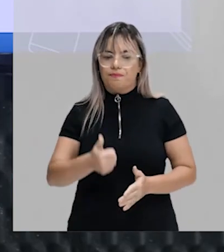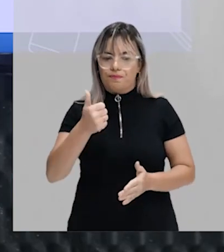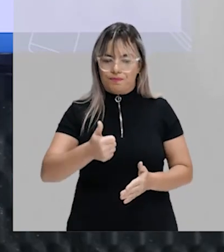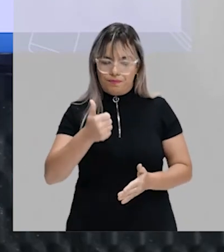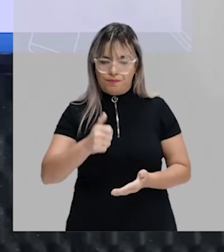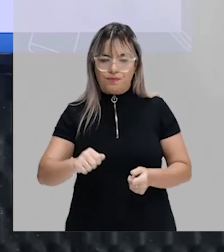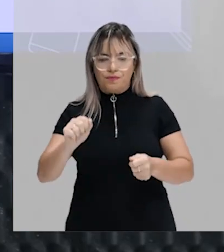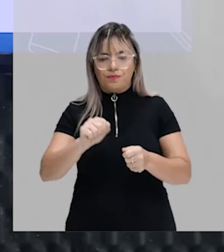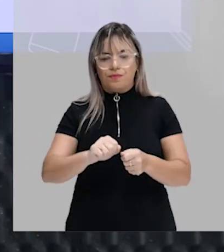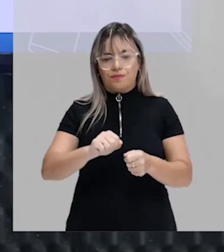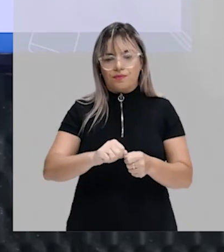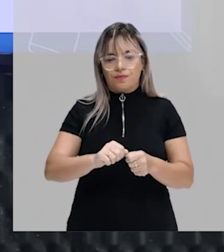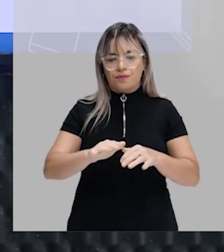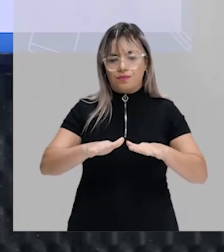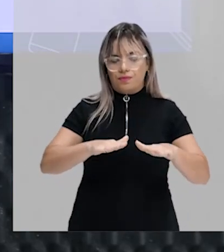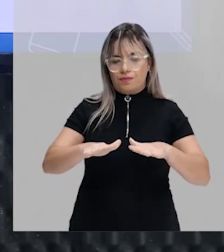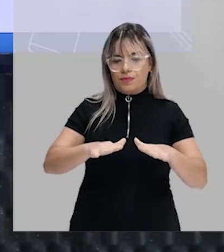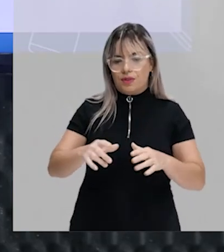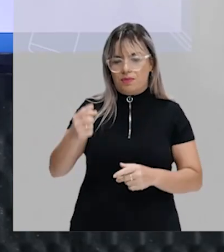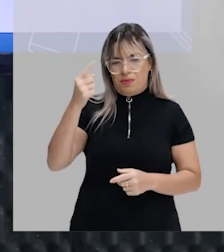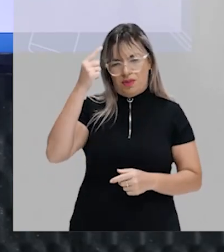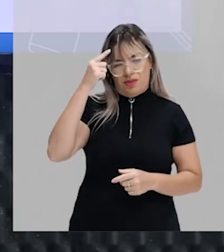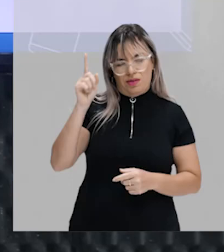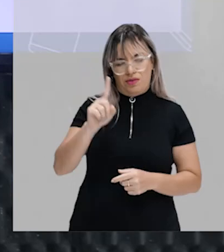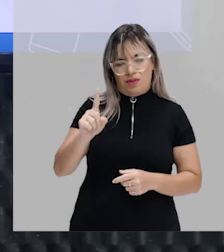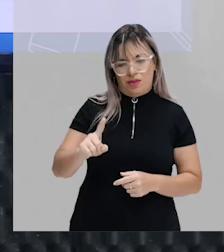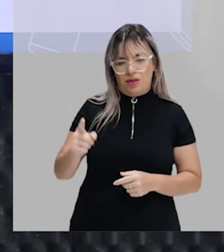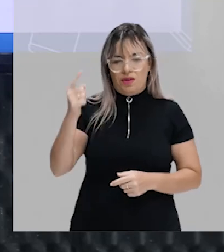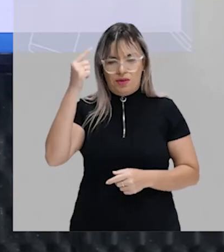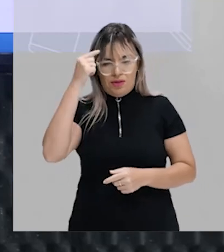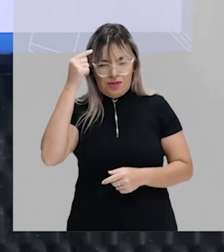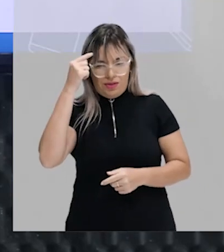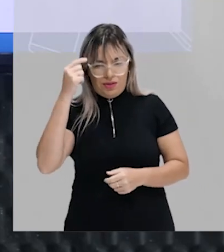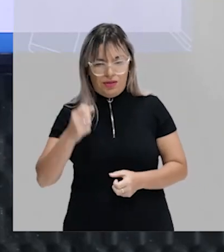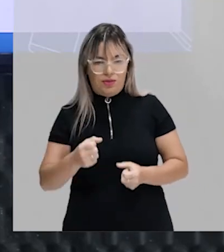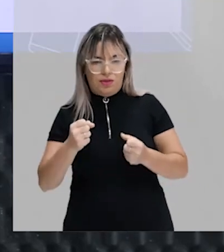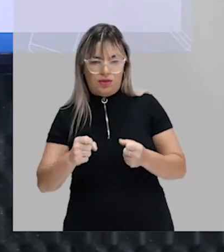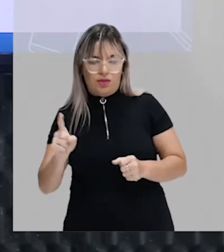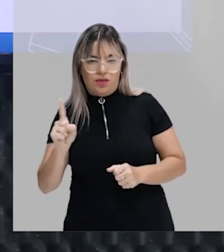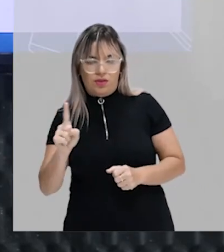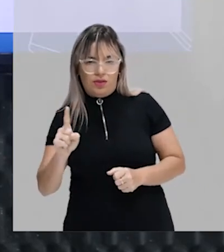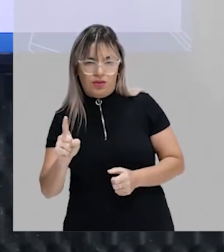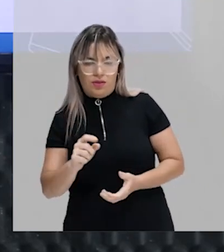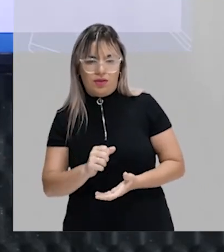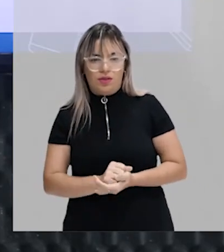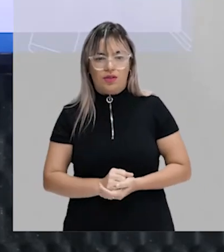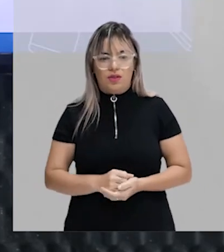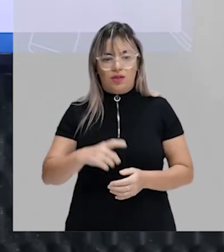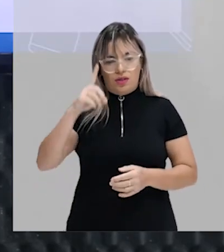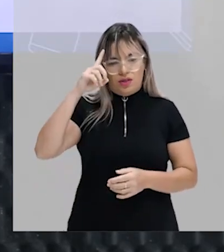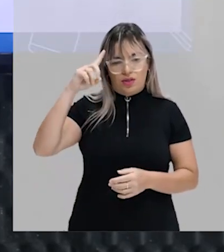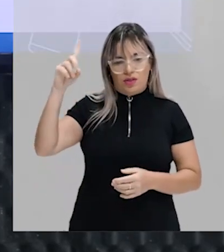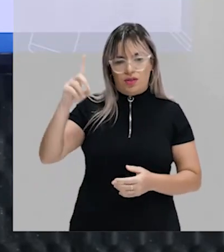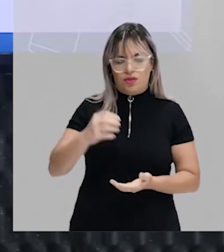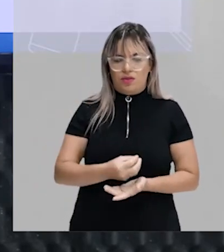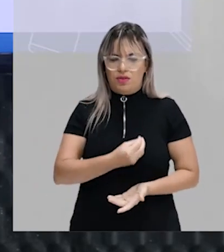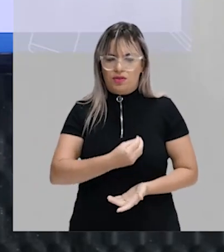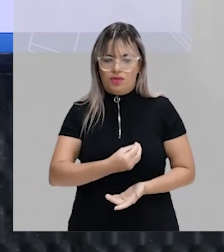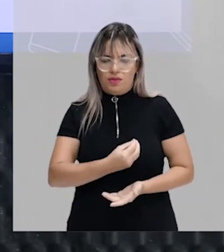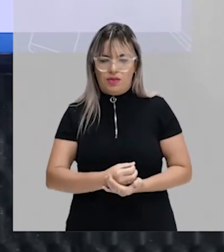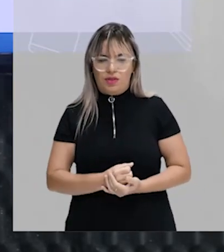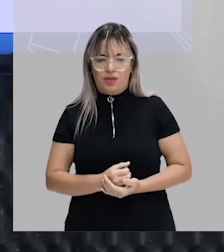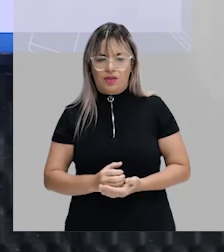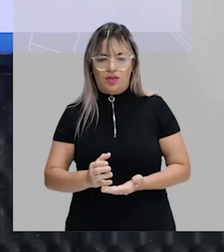não pensava, não possuía os prazos. Vivi puxando difícil de difícil, peixe vivo no